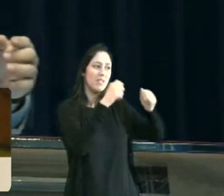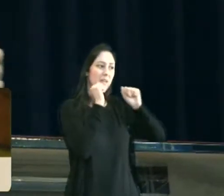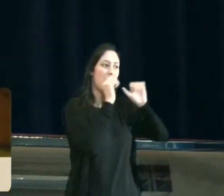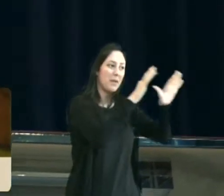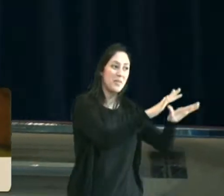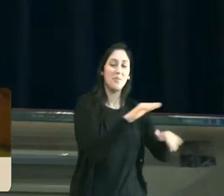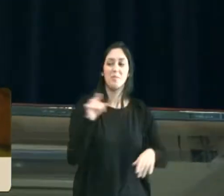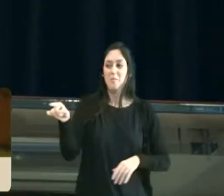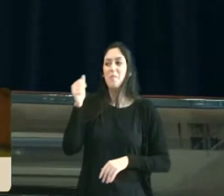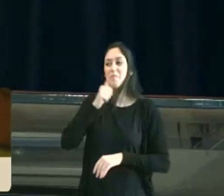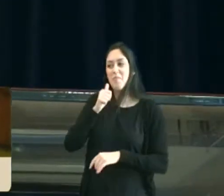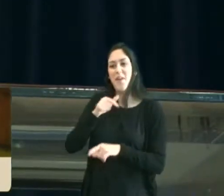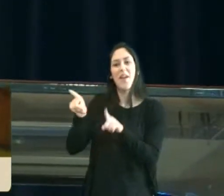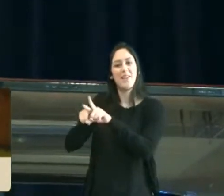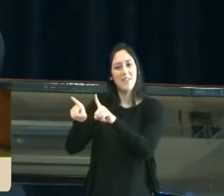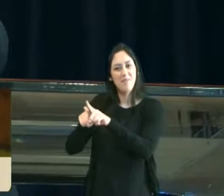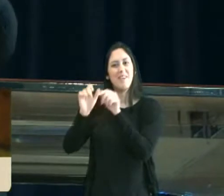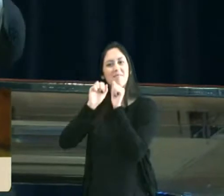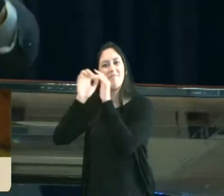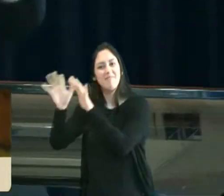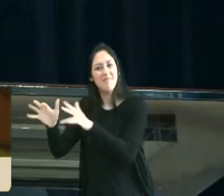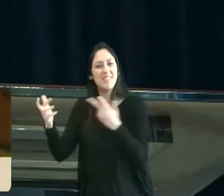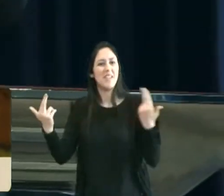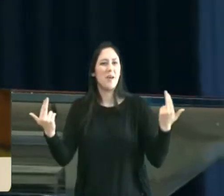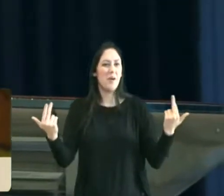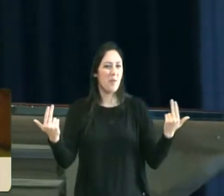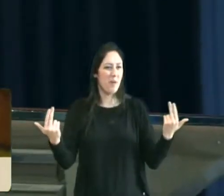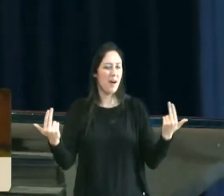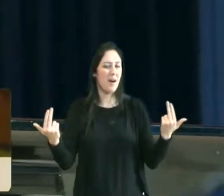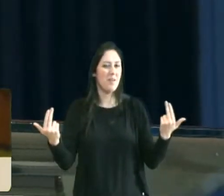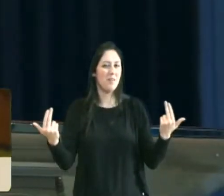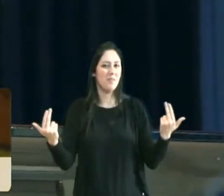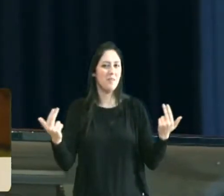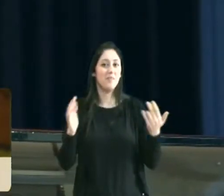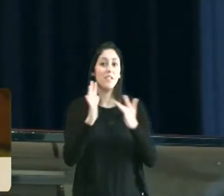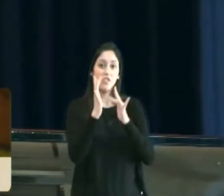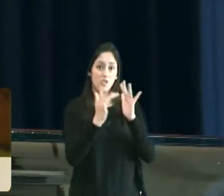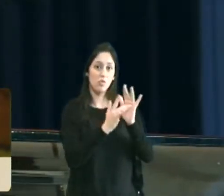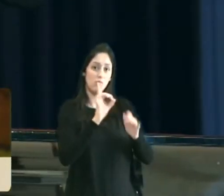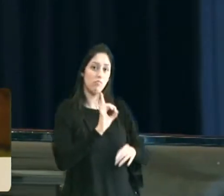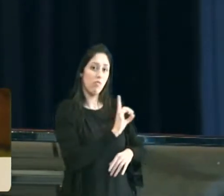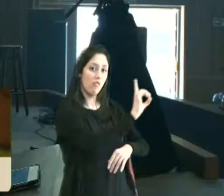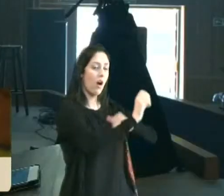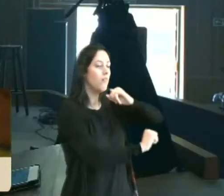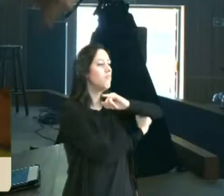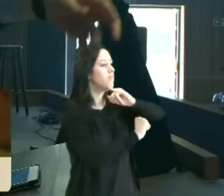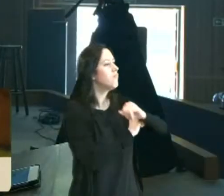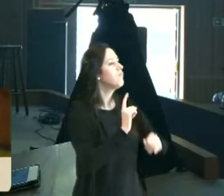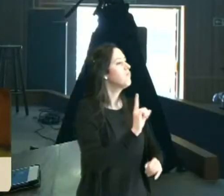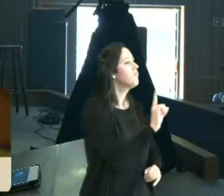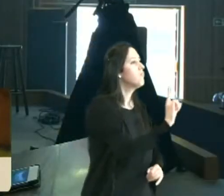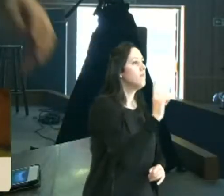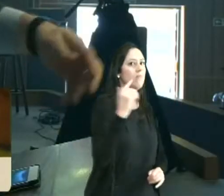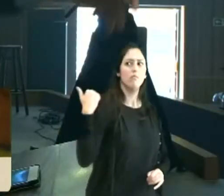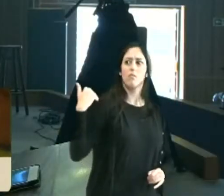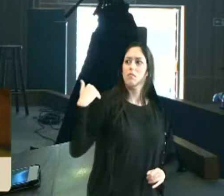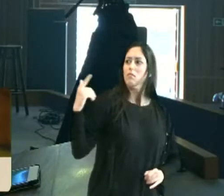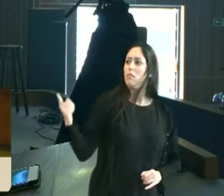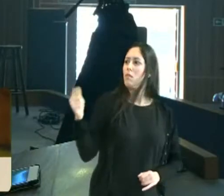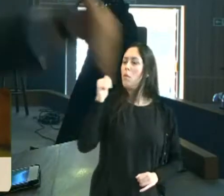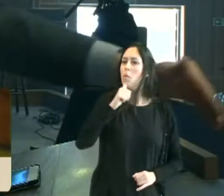Ele também está resistindo às pressões, indo na direção, mas enquanto vai, os sinais do poder de Deus